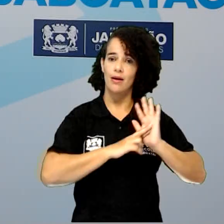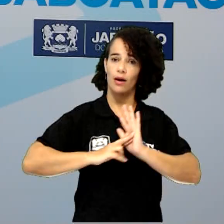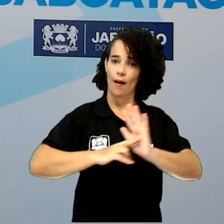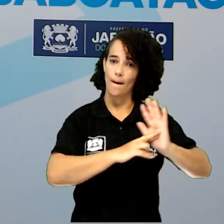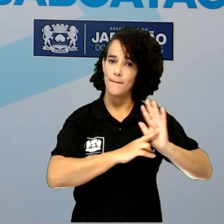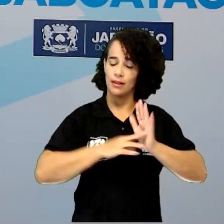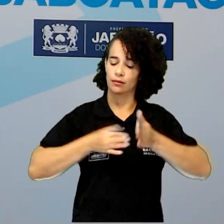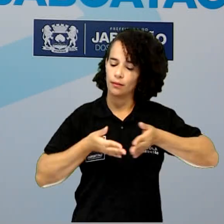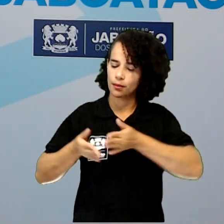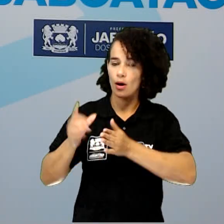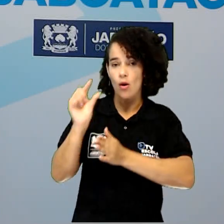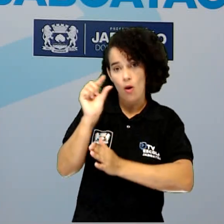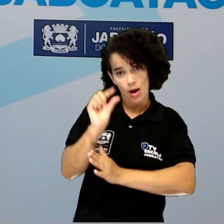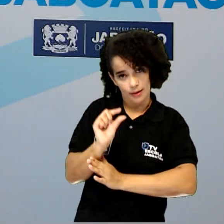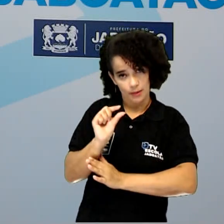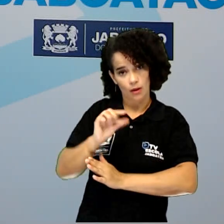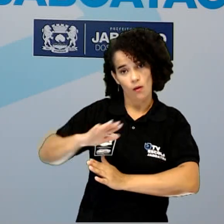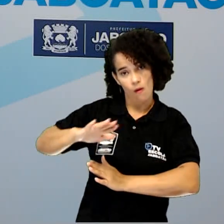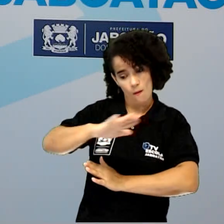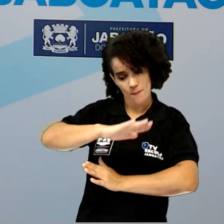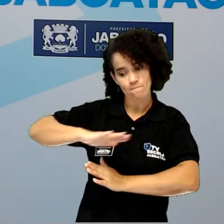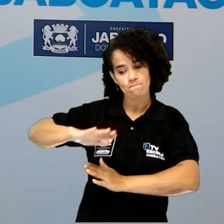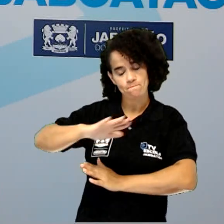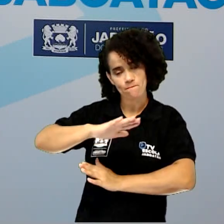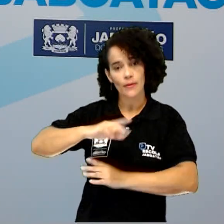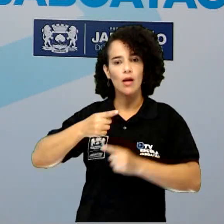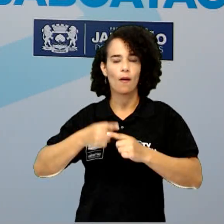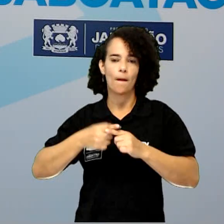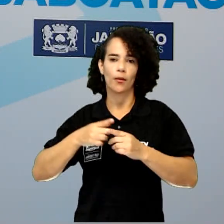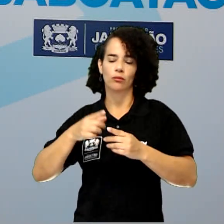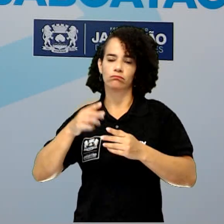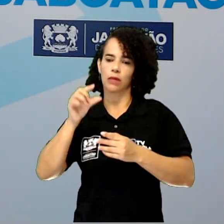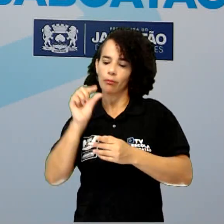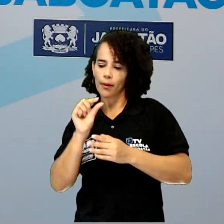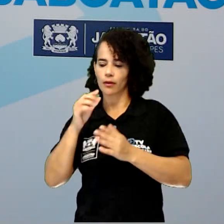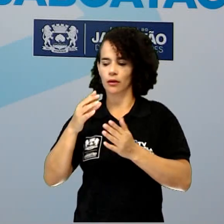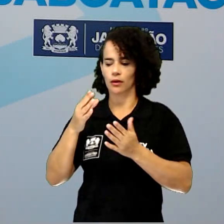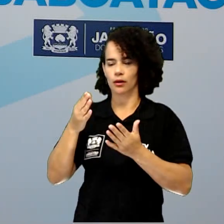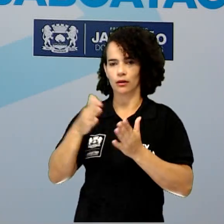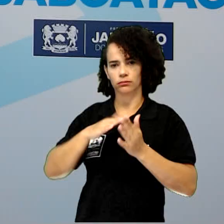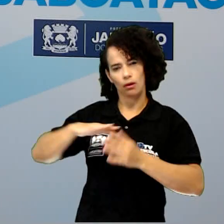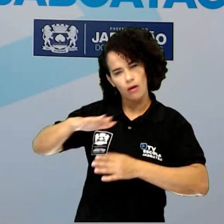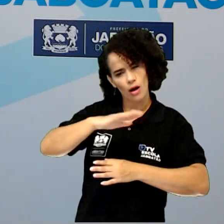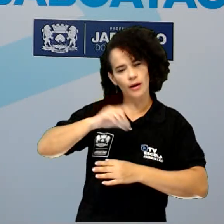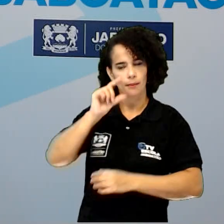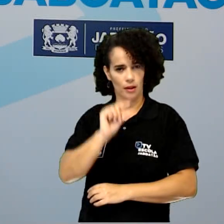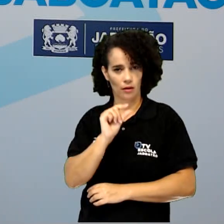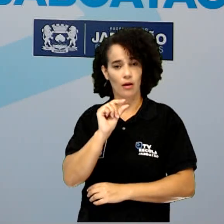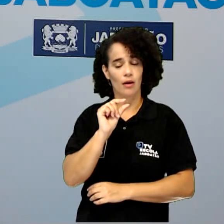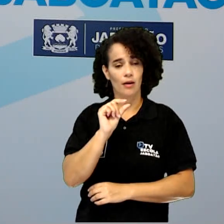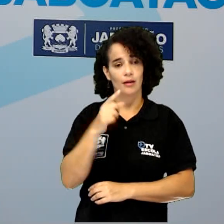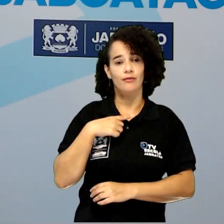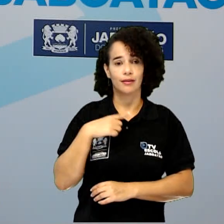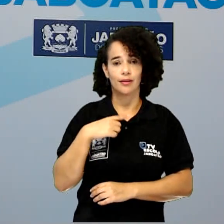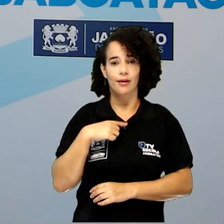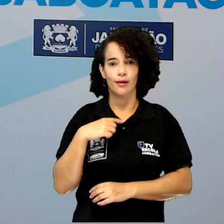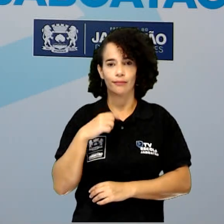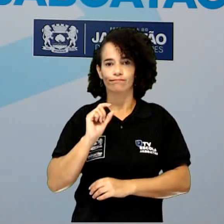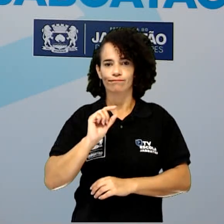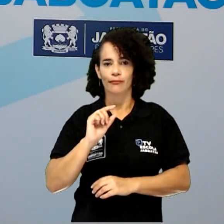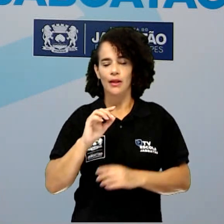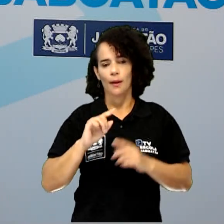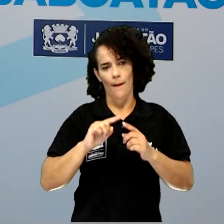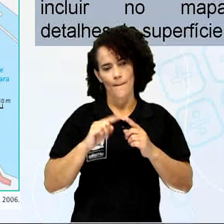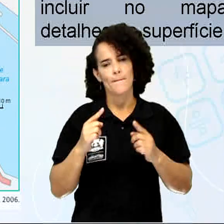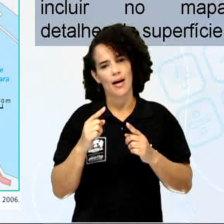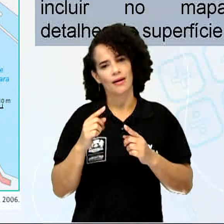uma área menor. E por ele representar uma área menor, ele vai ter menos abrangência, mas a distorção